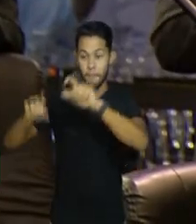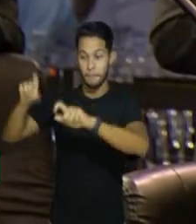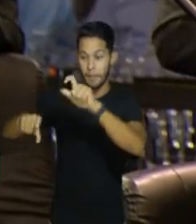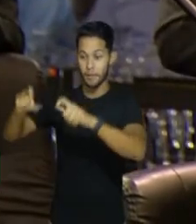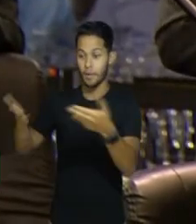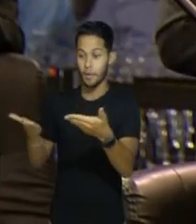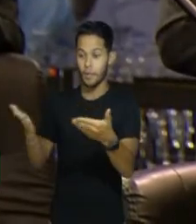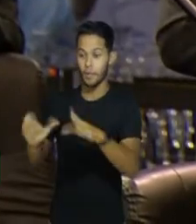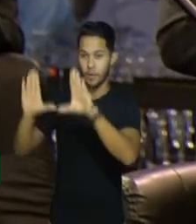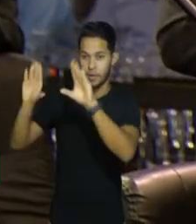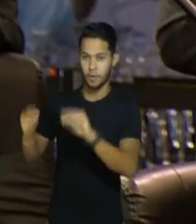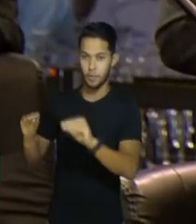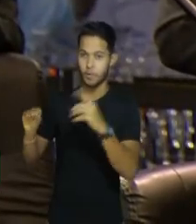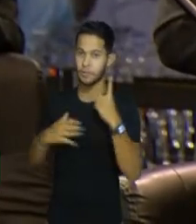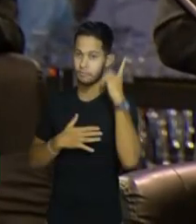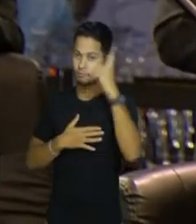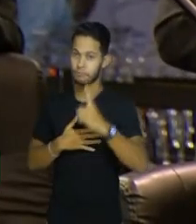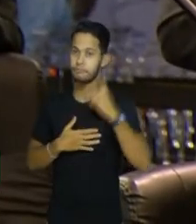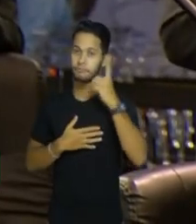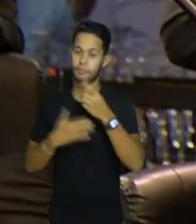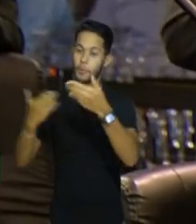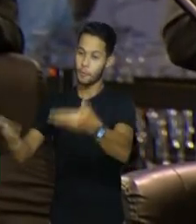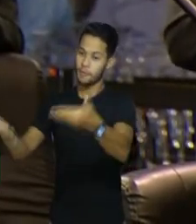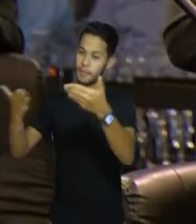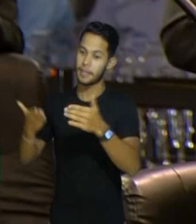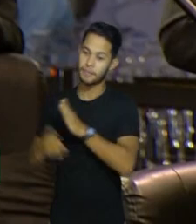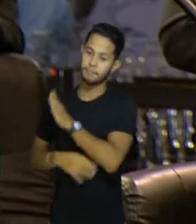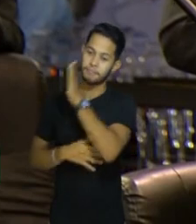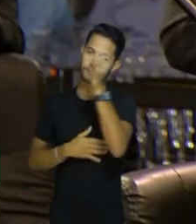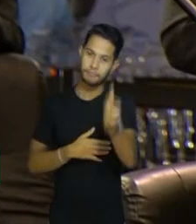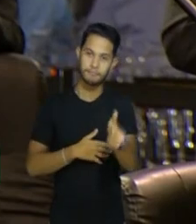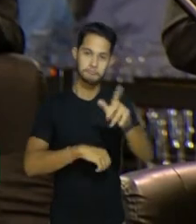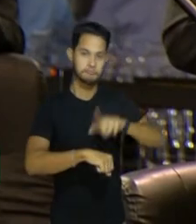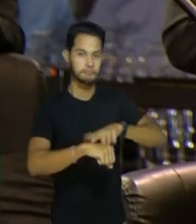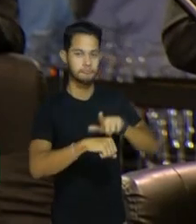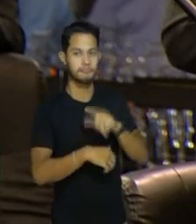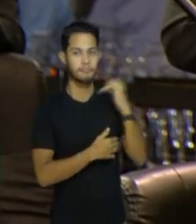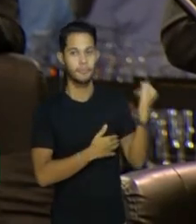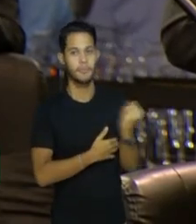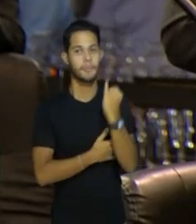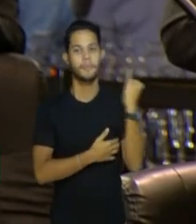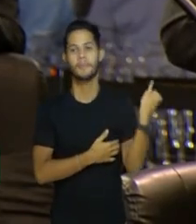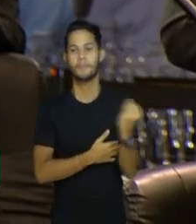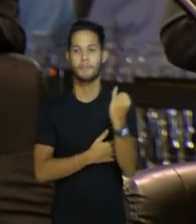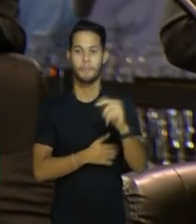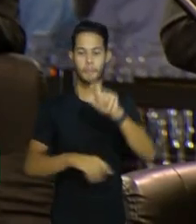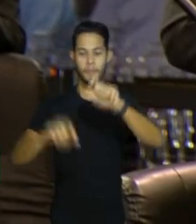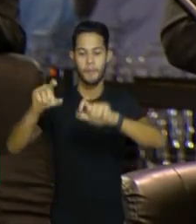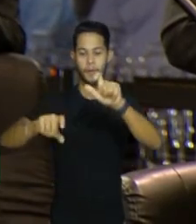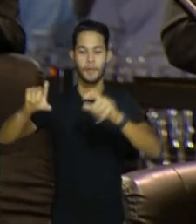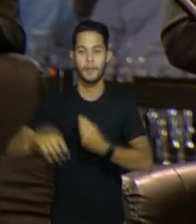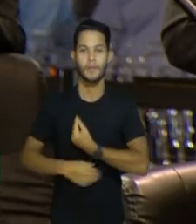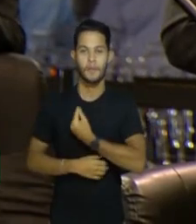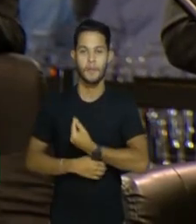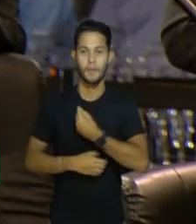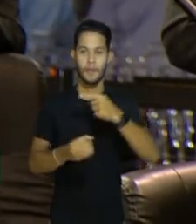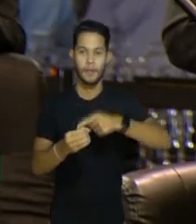noite, todos desde já, obviamente, convidados, é um momento muito importante, né? Especialmente aqueles de Blumenau, do Vale, todos